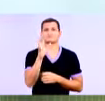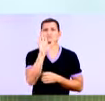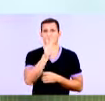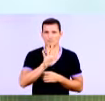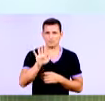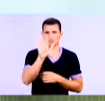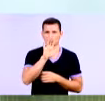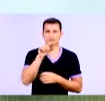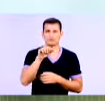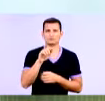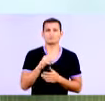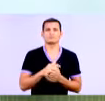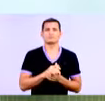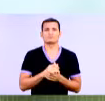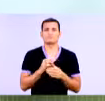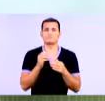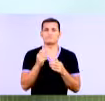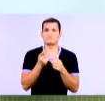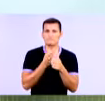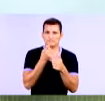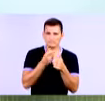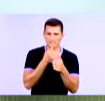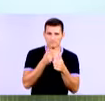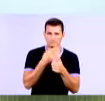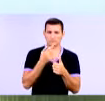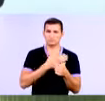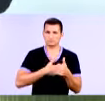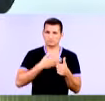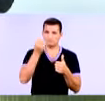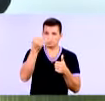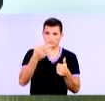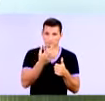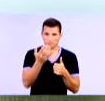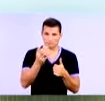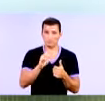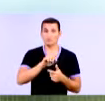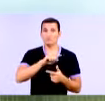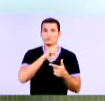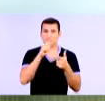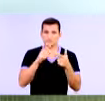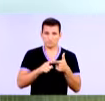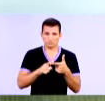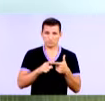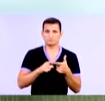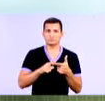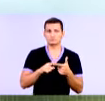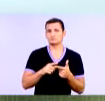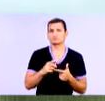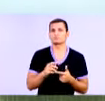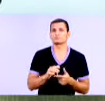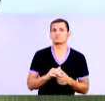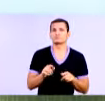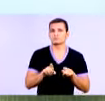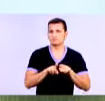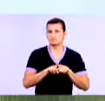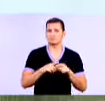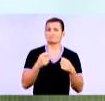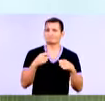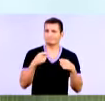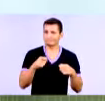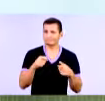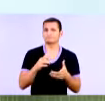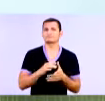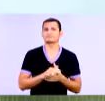Então, esse é o primeiro aspecto que eu gostaria de ressaltar para vocês. Um outro aspecto também que nós não podemos deixar de